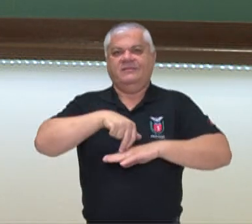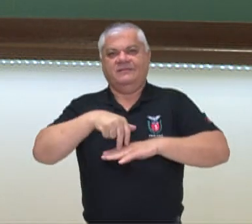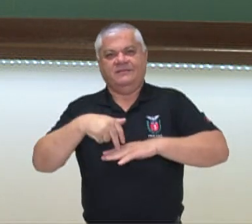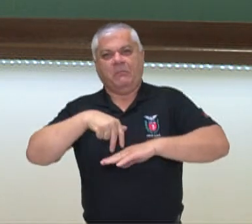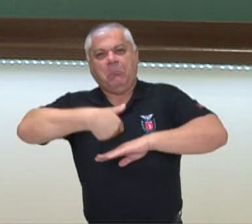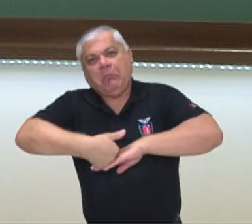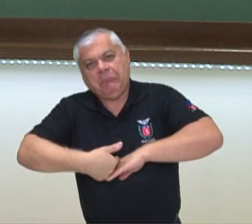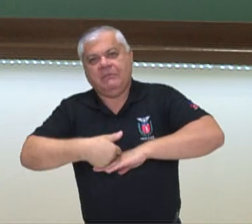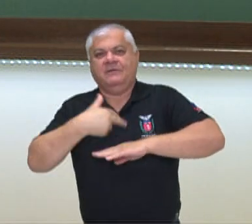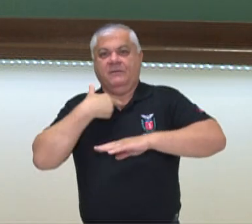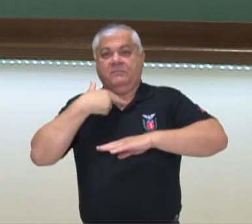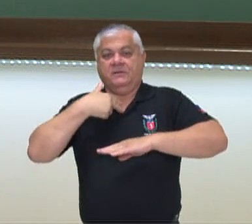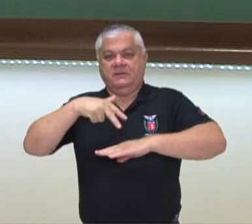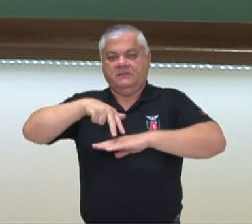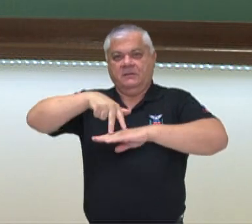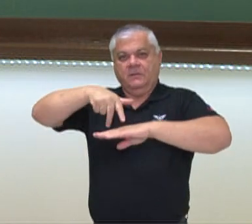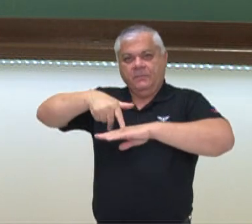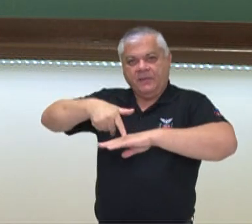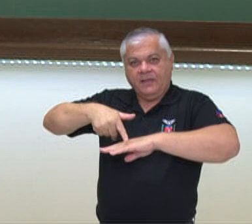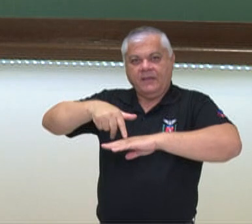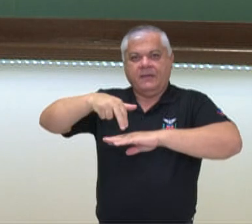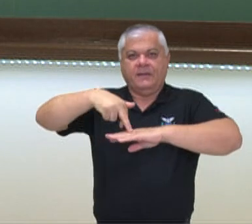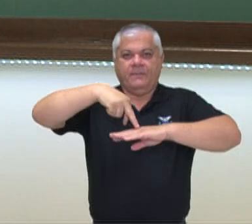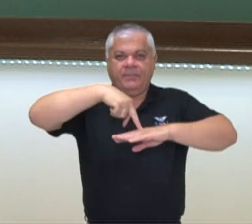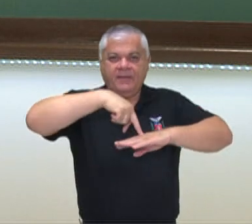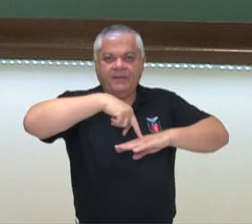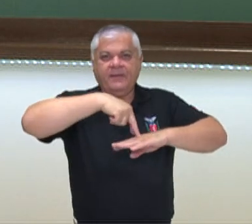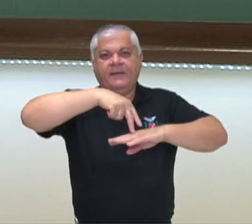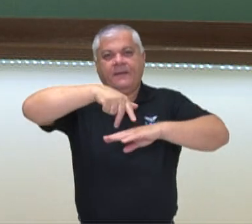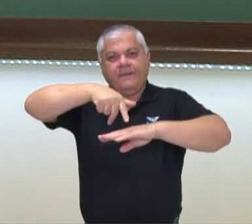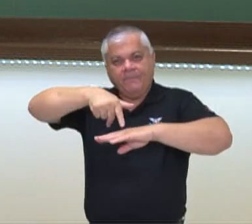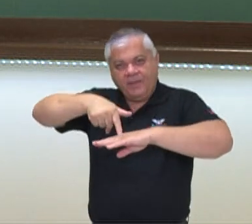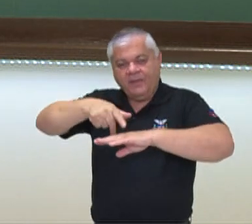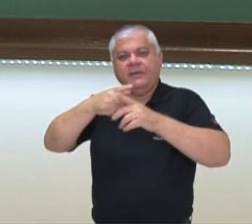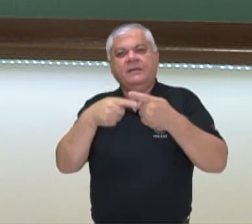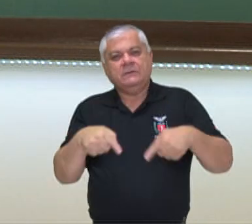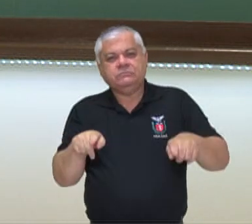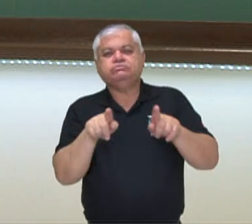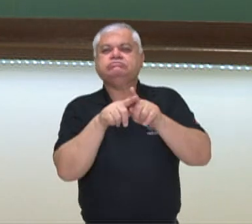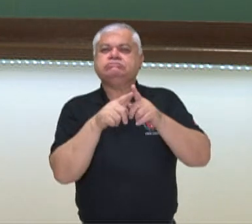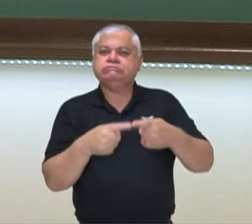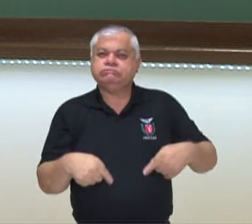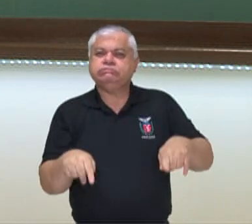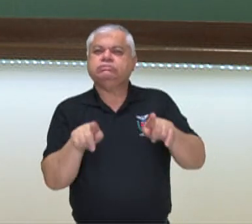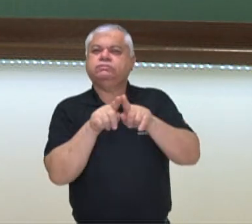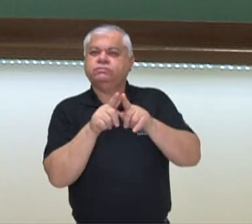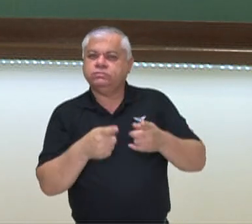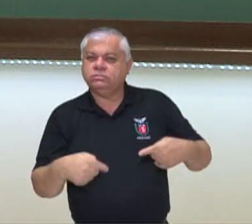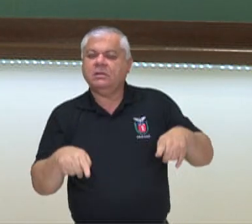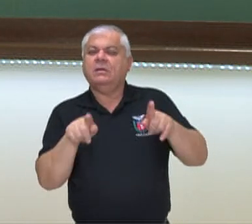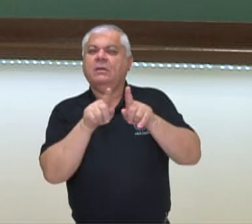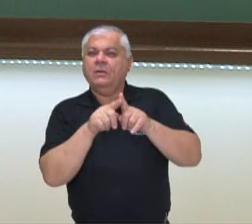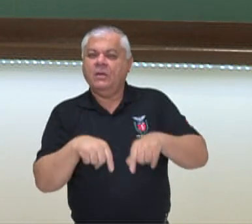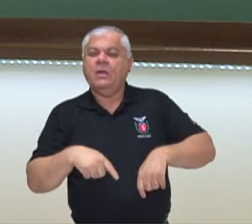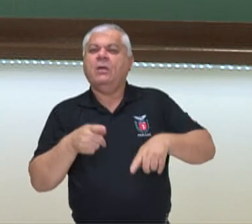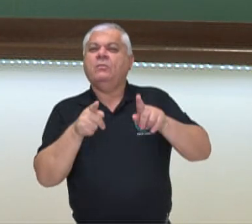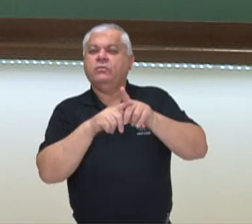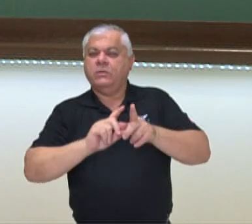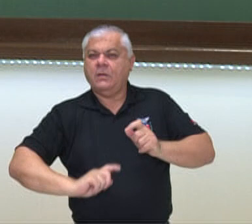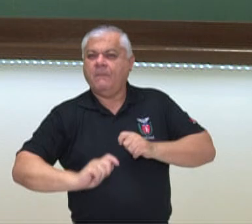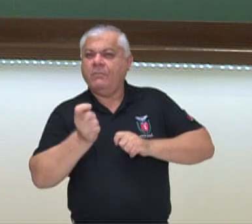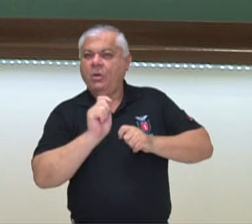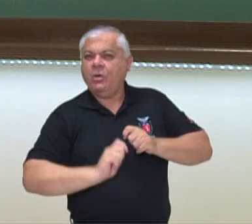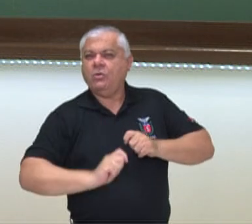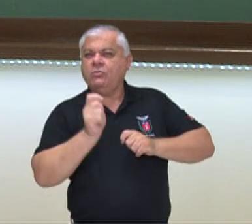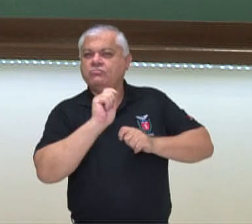ginga ele é um movimento repetitivo, não para. Durante a execução da roda, o capoeirista